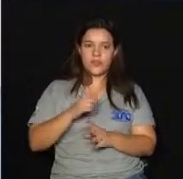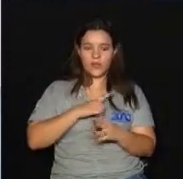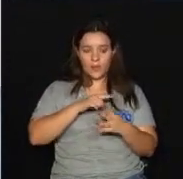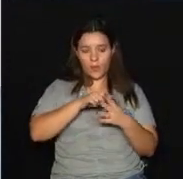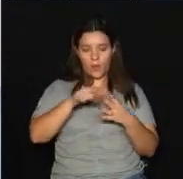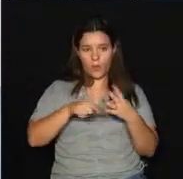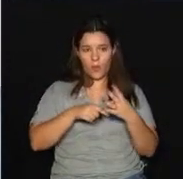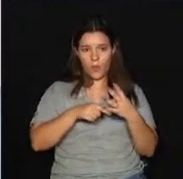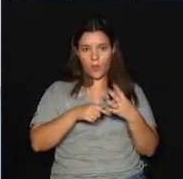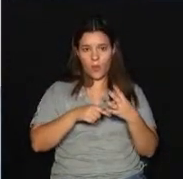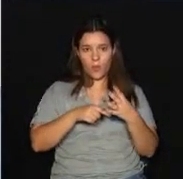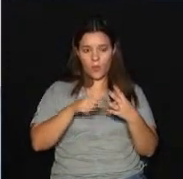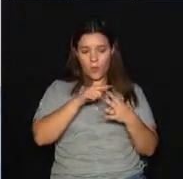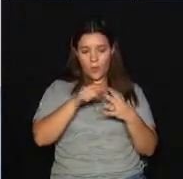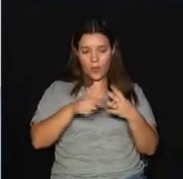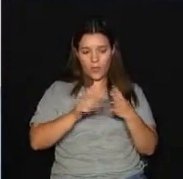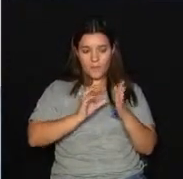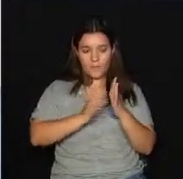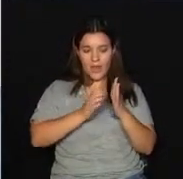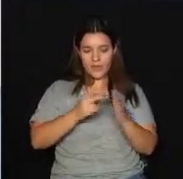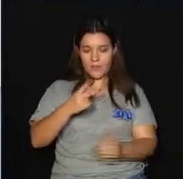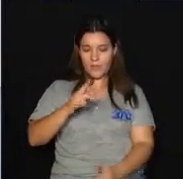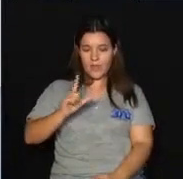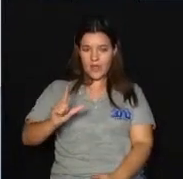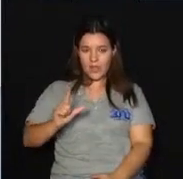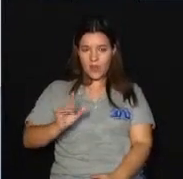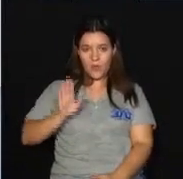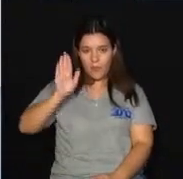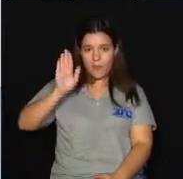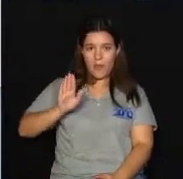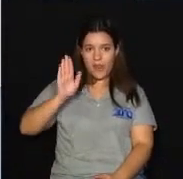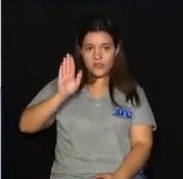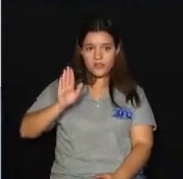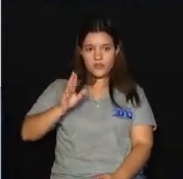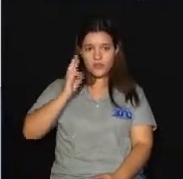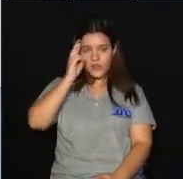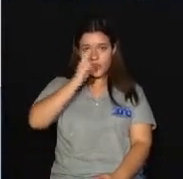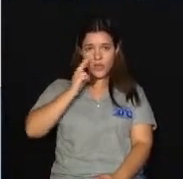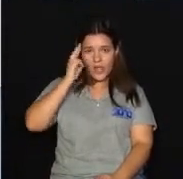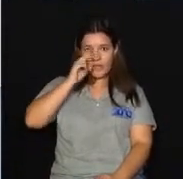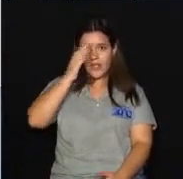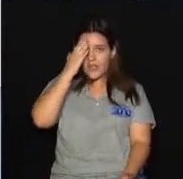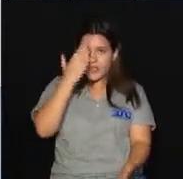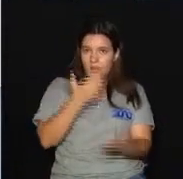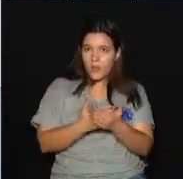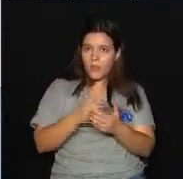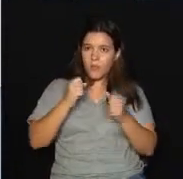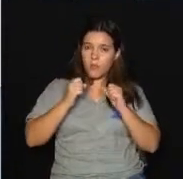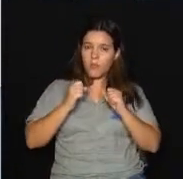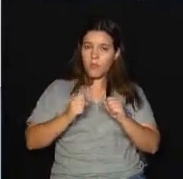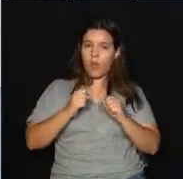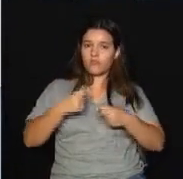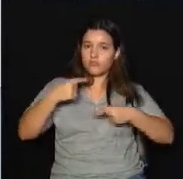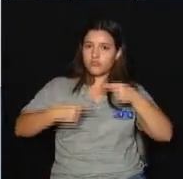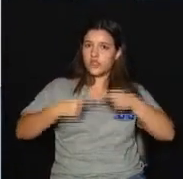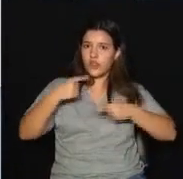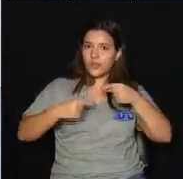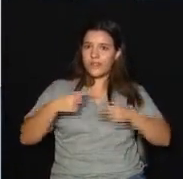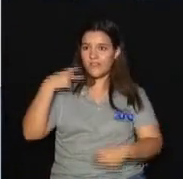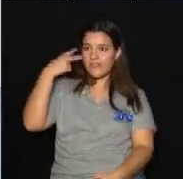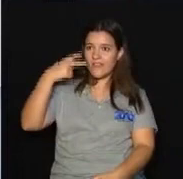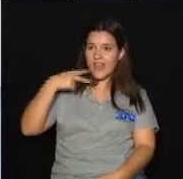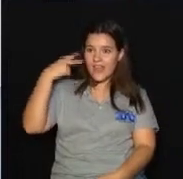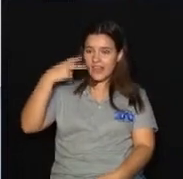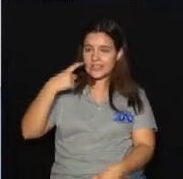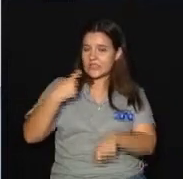4 parlamentares do PL, que é do partido do Rafa Zimbaldi. Você acredita que essa disputa venha aqui para a Câmara